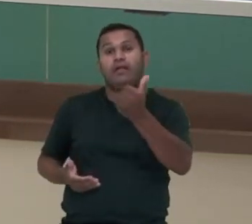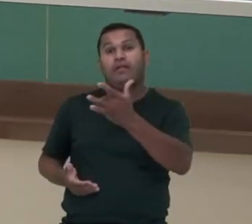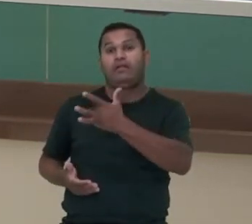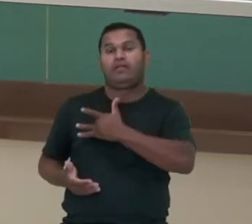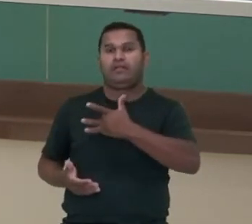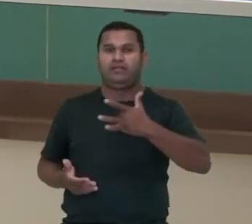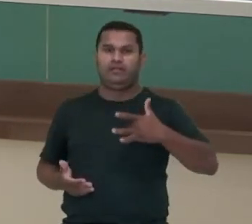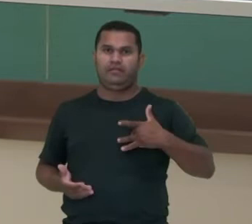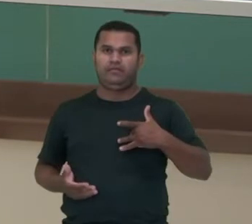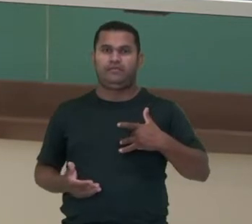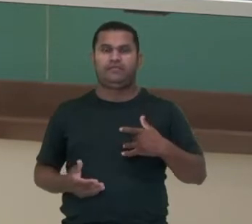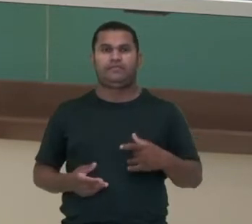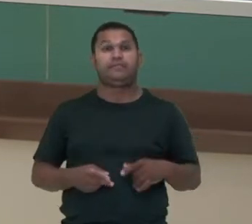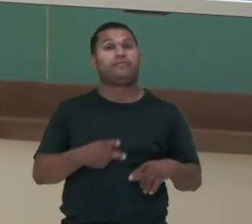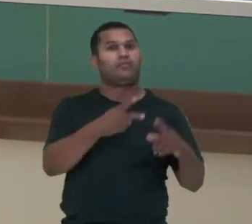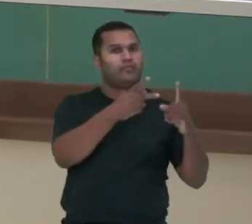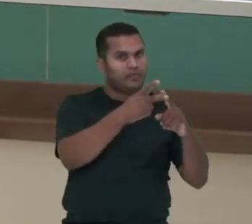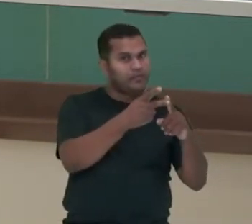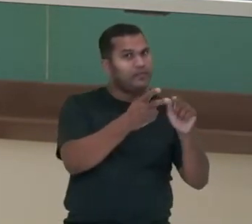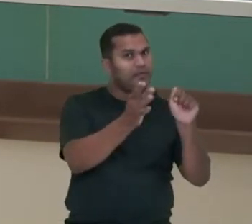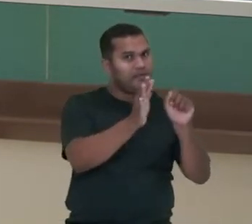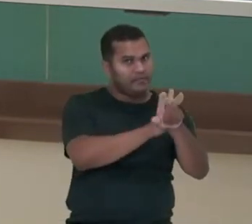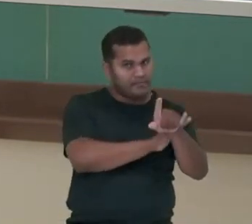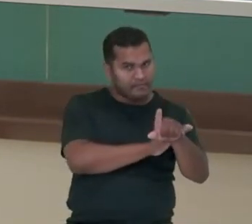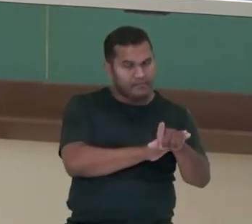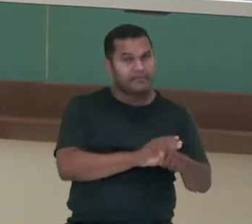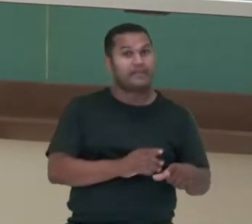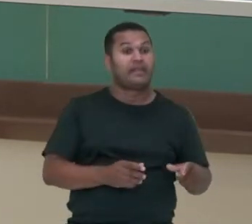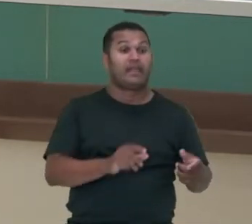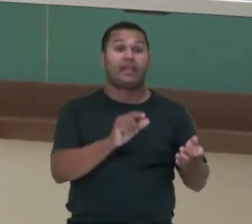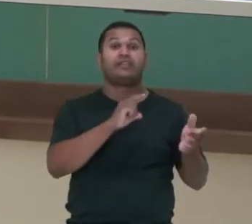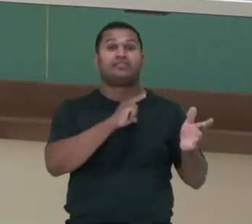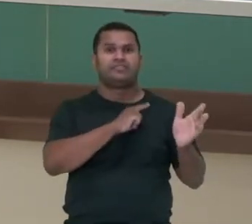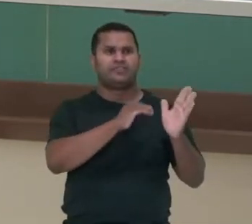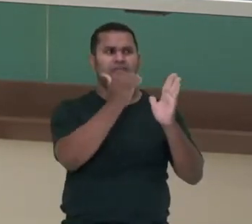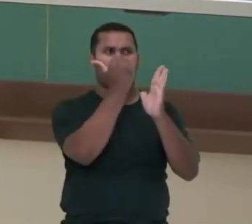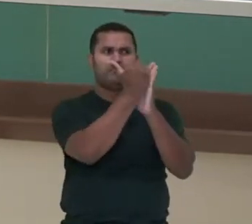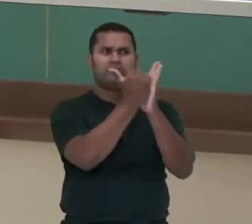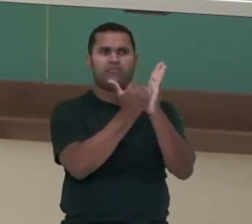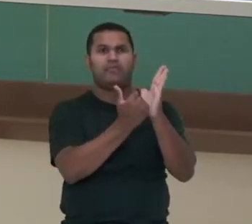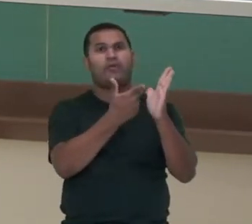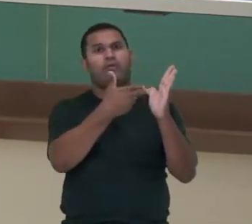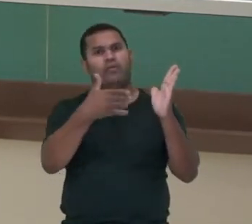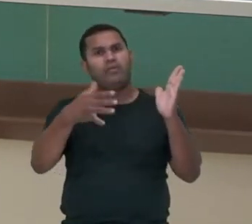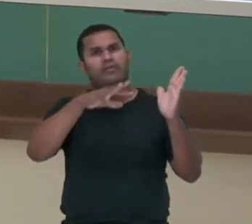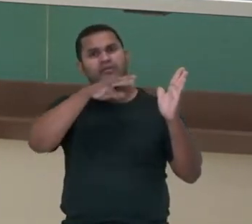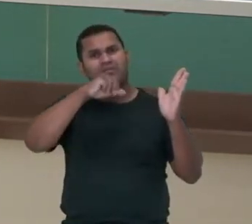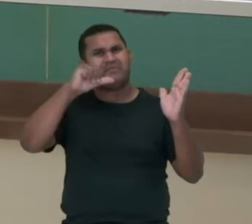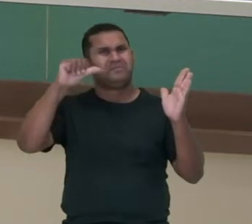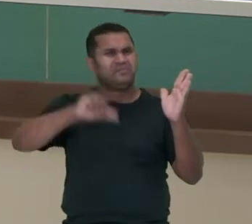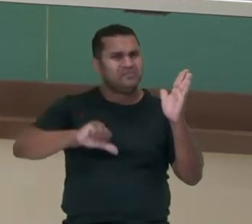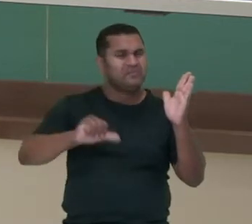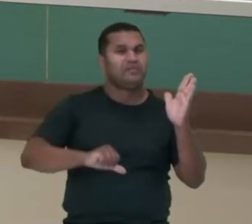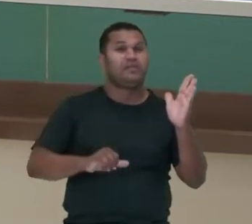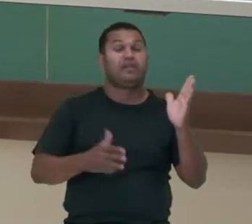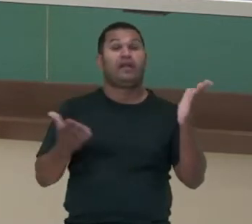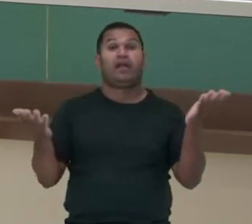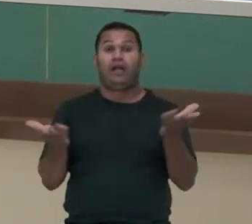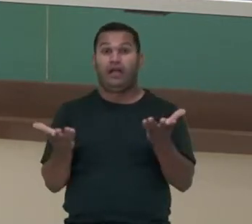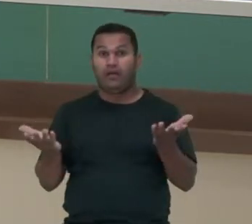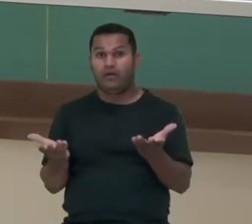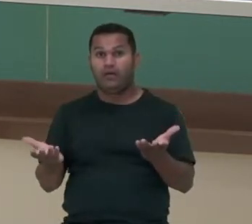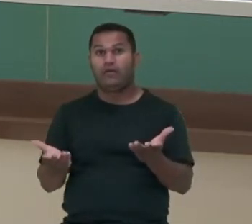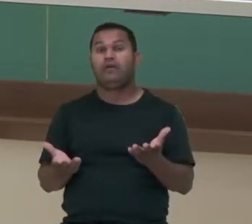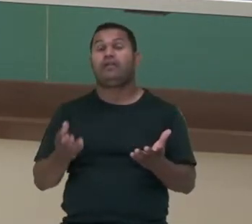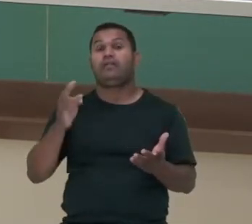trouxe? Os fatores prejudiciais. No decorrer dos slides, a gente foi citando alguns fatores também e algumas